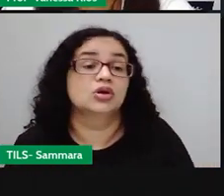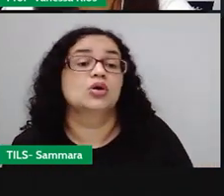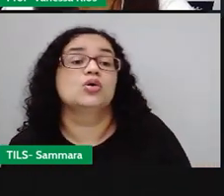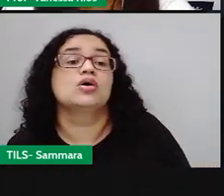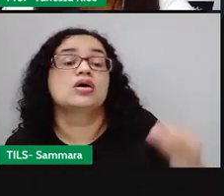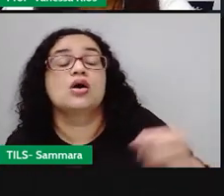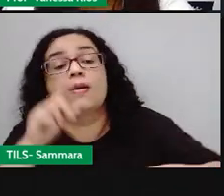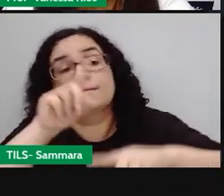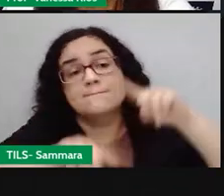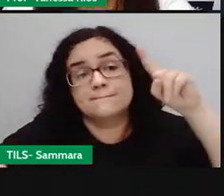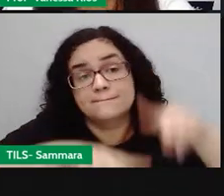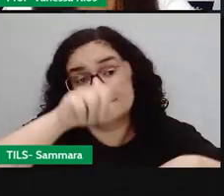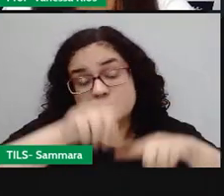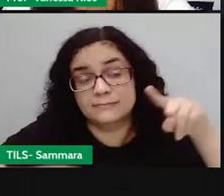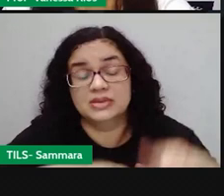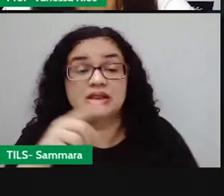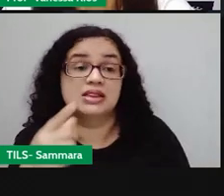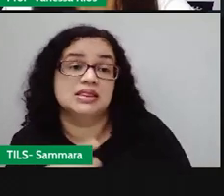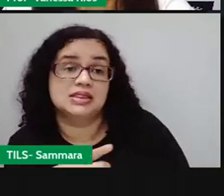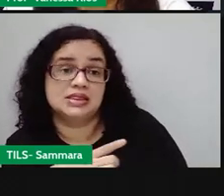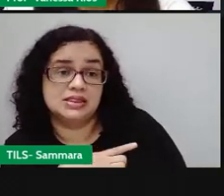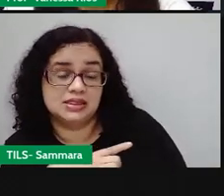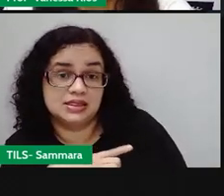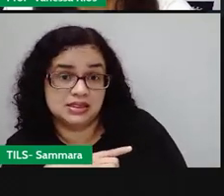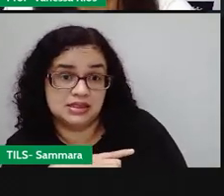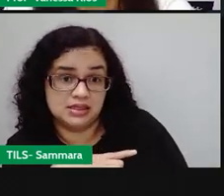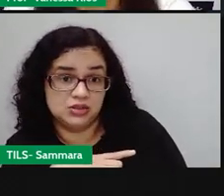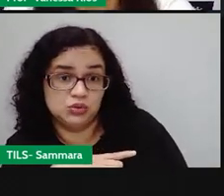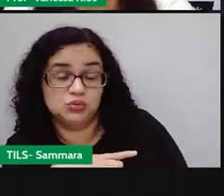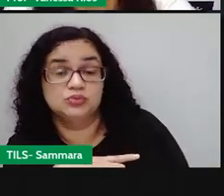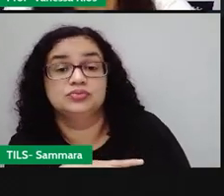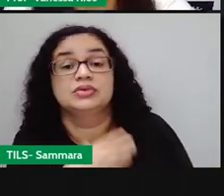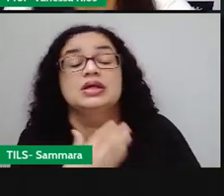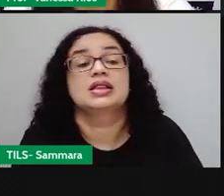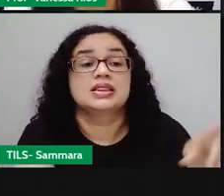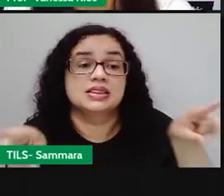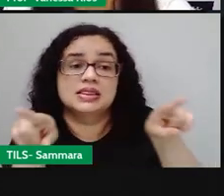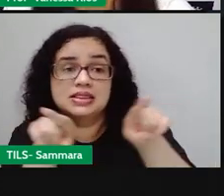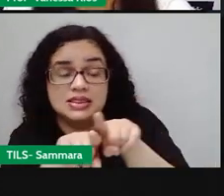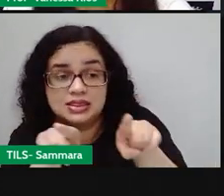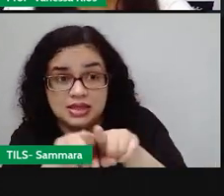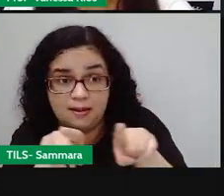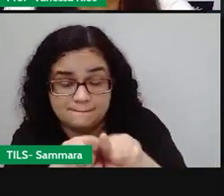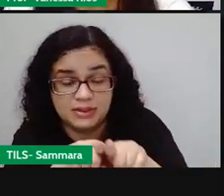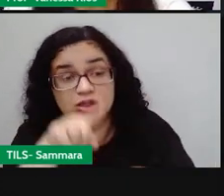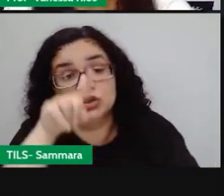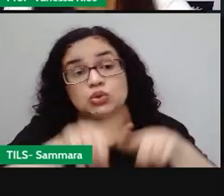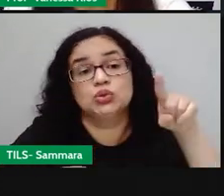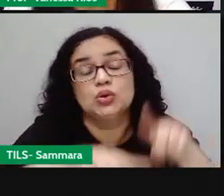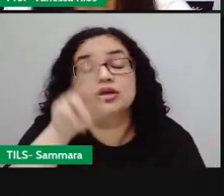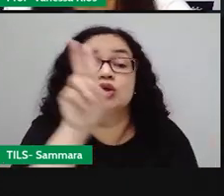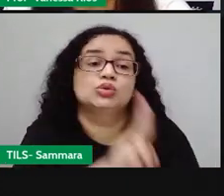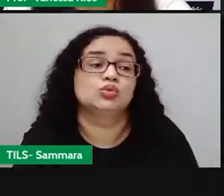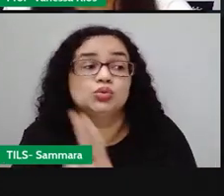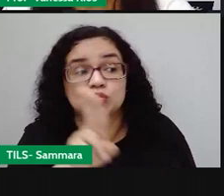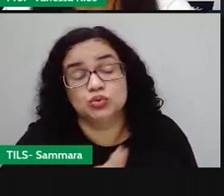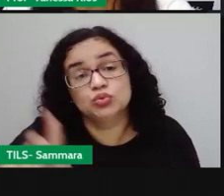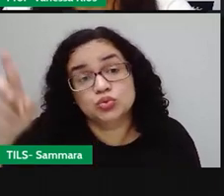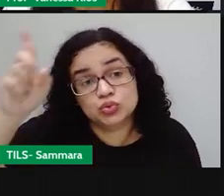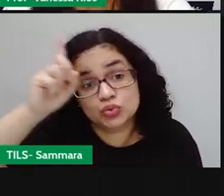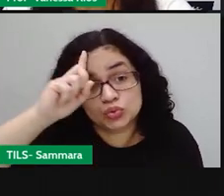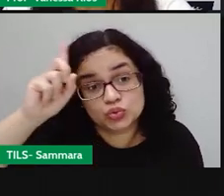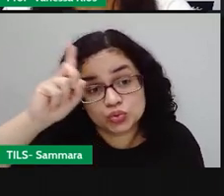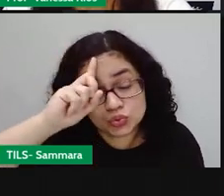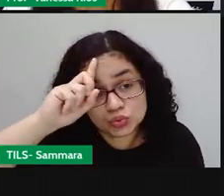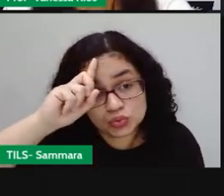formas como os materiais se apresentam nas construções, se apresentam também nos objetos que a gente usa no dia a dia,